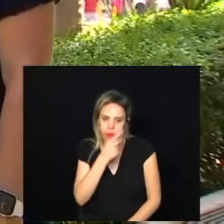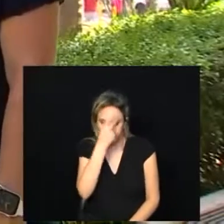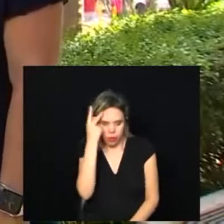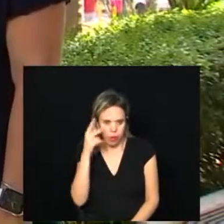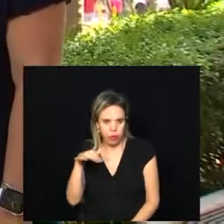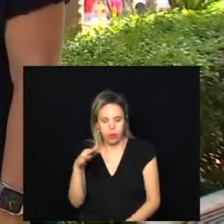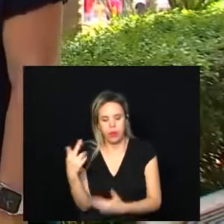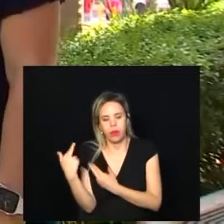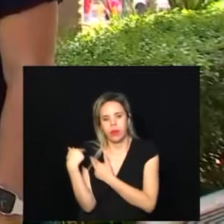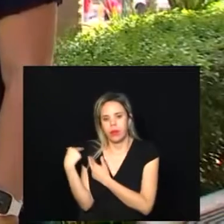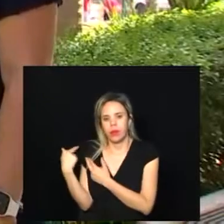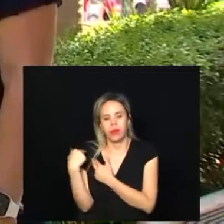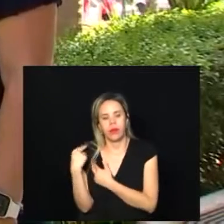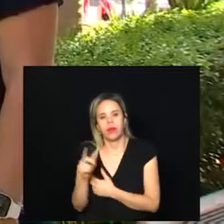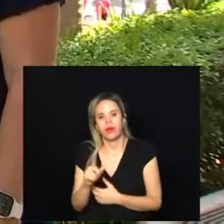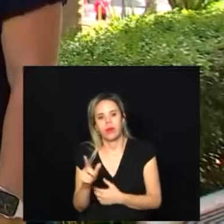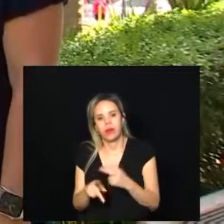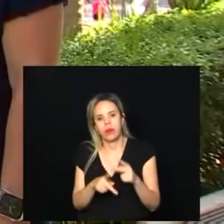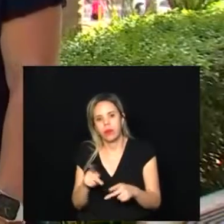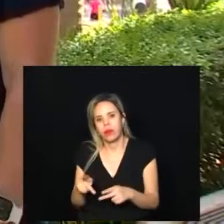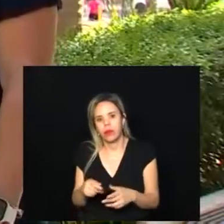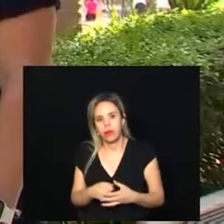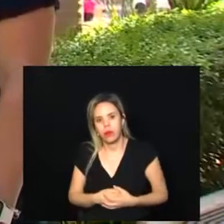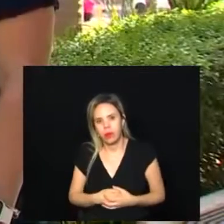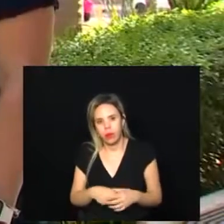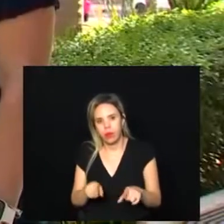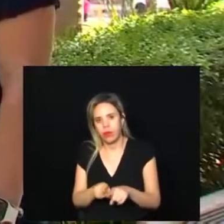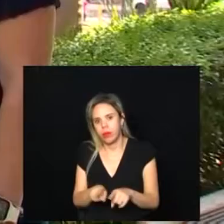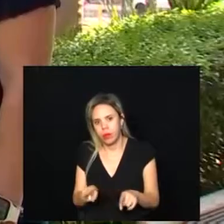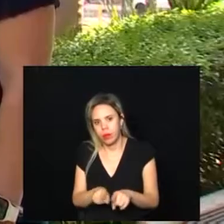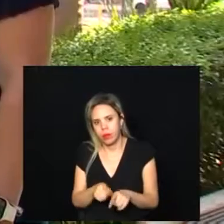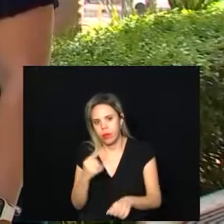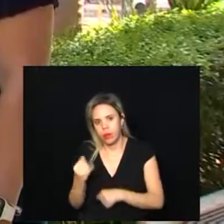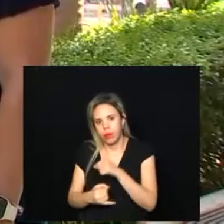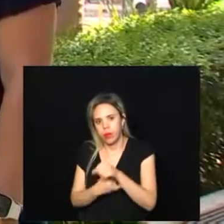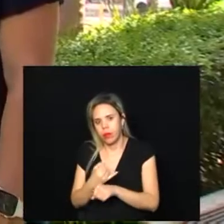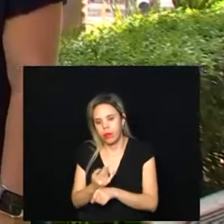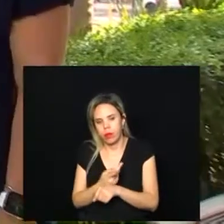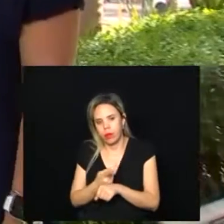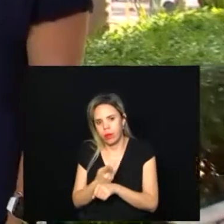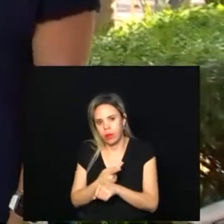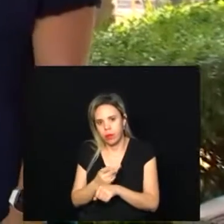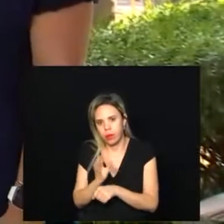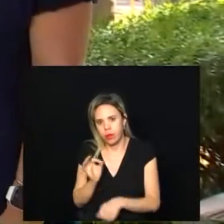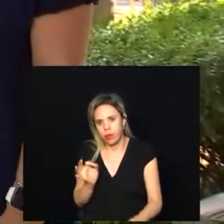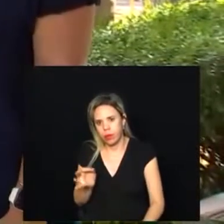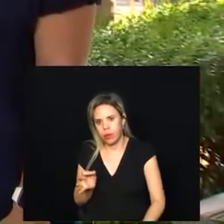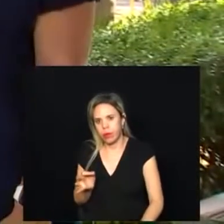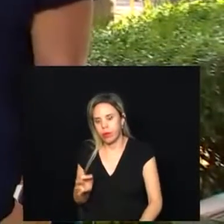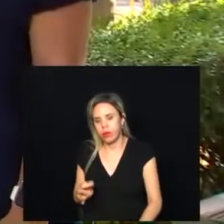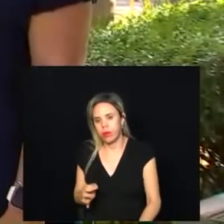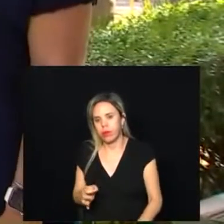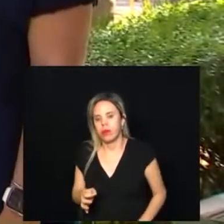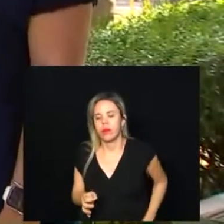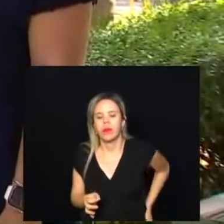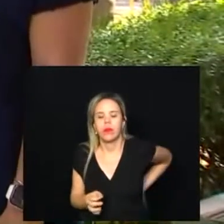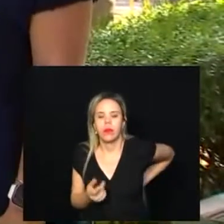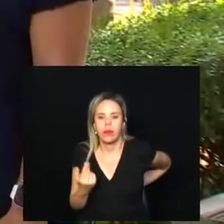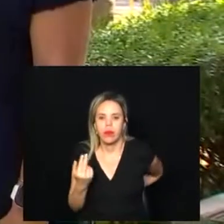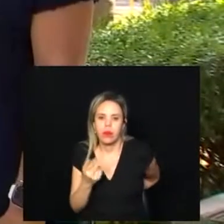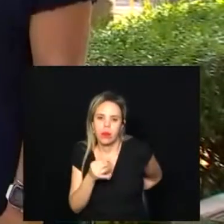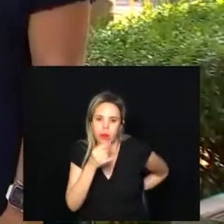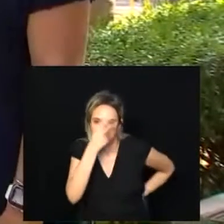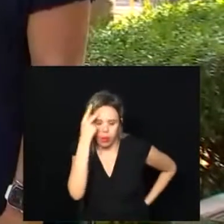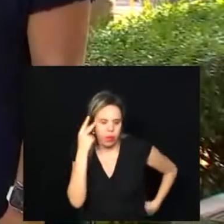os responsáveis, obviamente, por essas pessoas, devem também ir no site, procurar certinho, é isso? Para quem vive na situação de acamado,